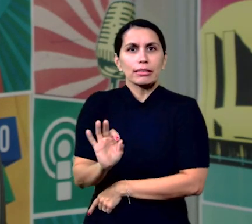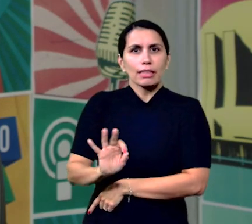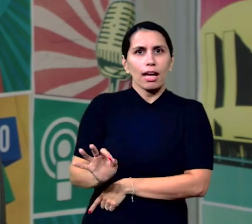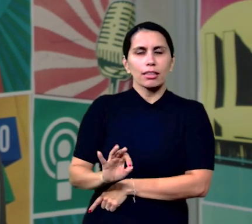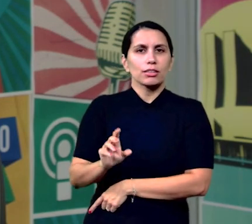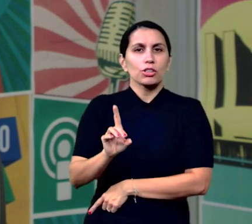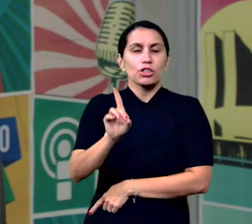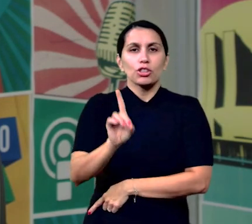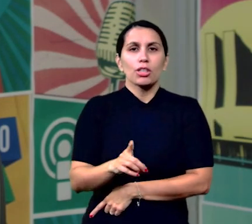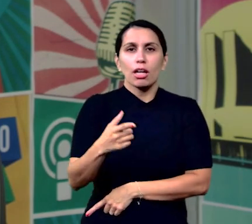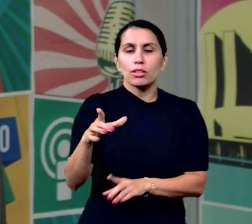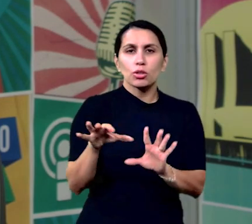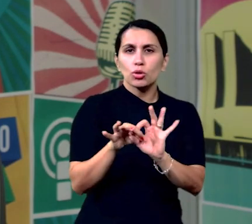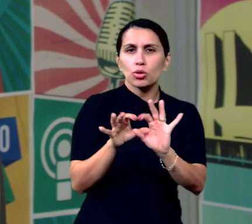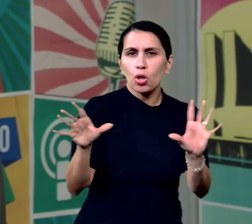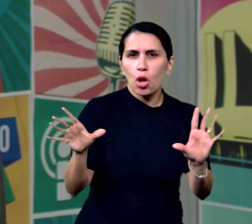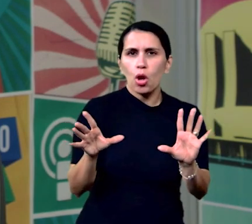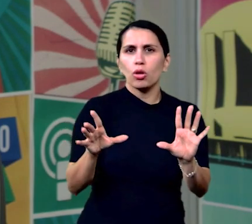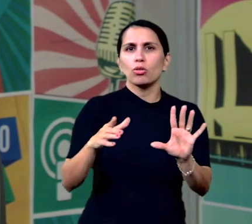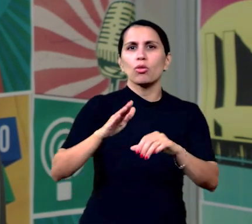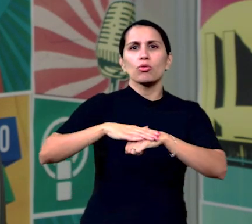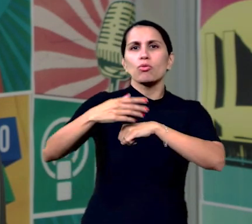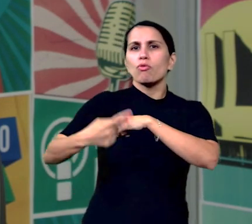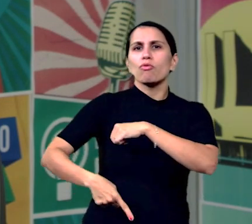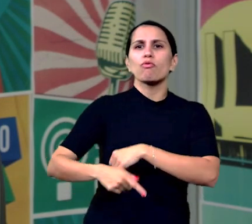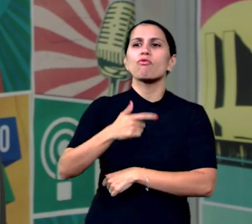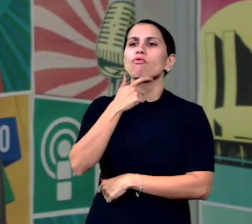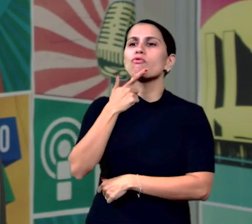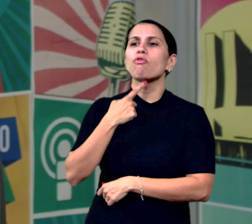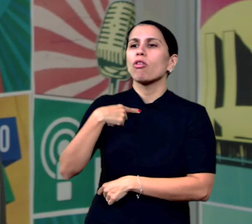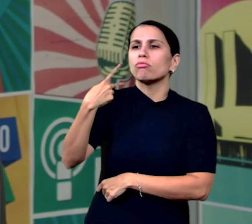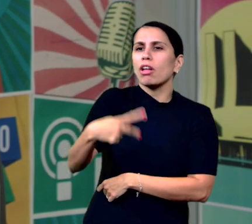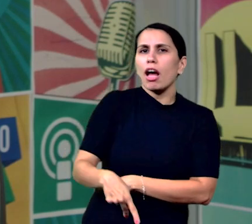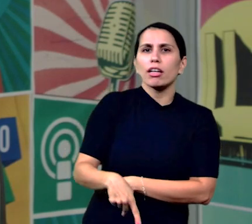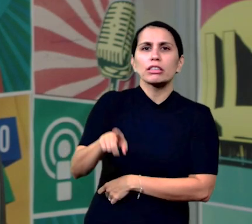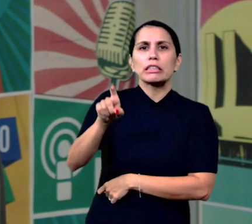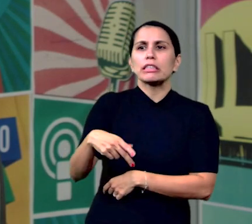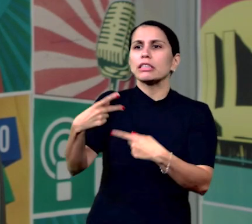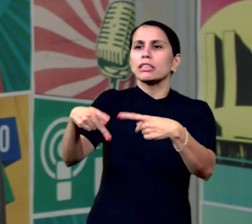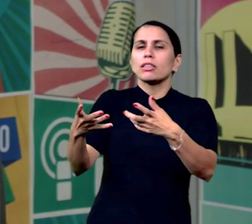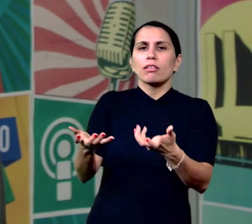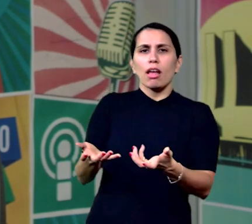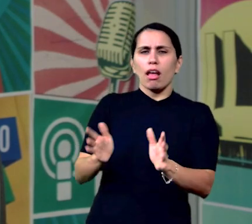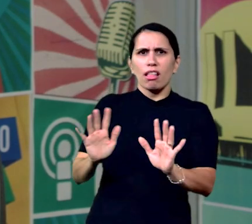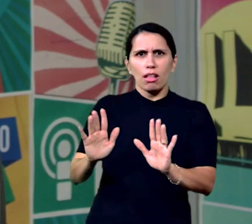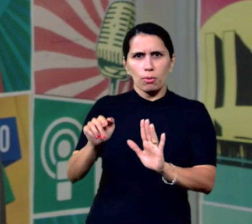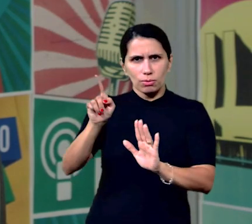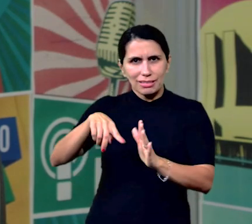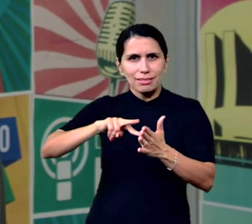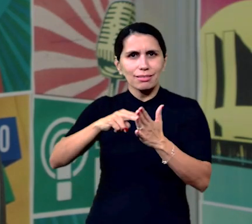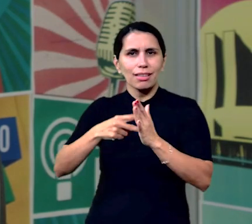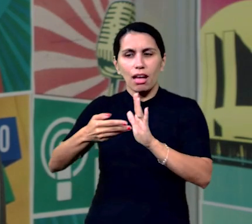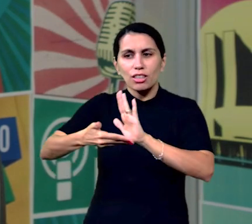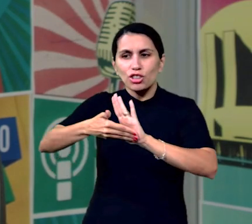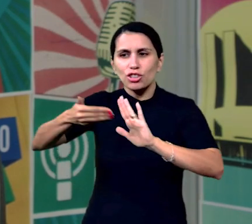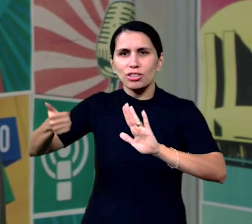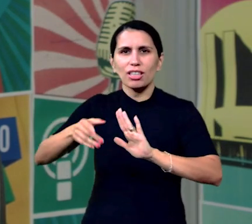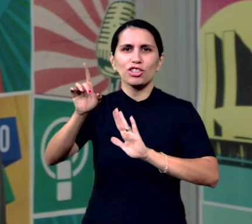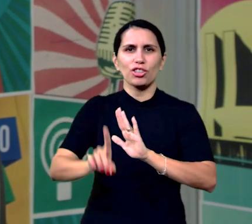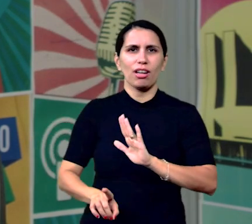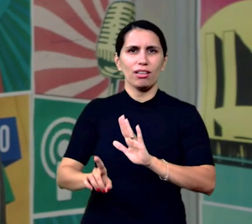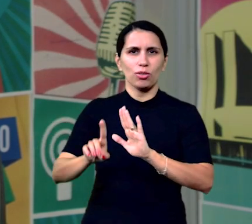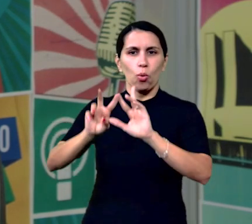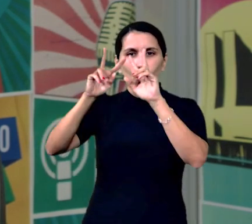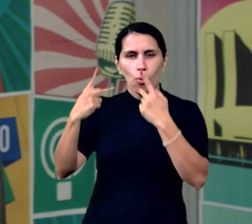da liberdade de escolher ser, né, e professar o que ele quiser, é de fato retirar, não é, os direitos humanos desses